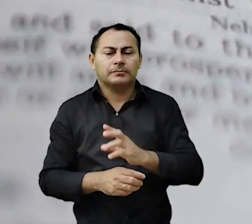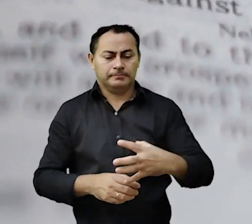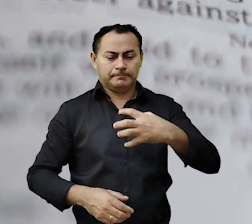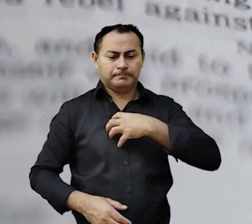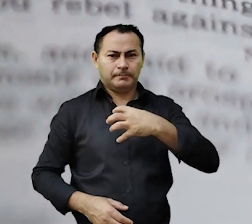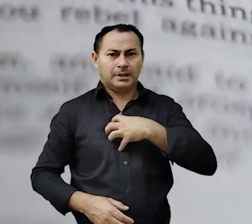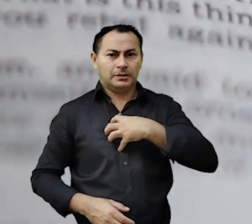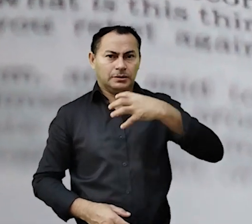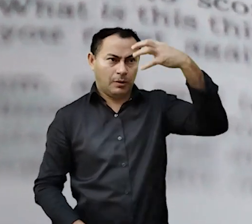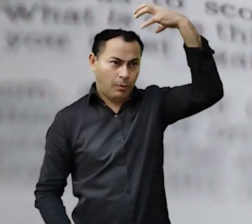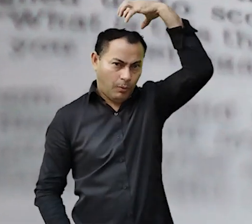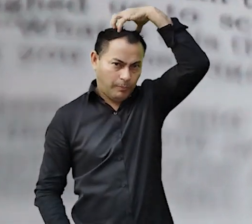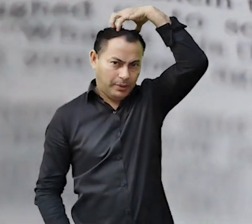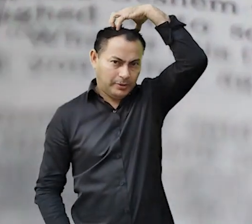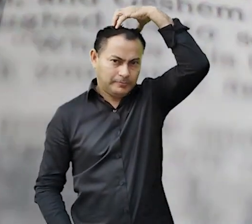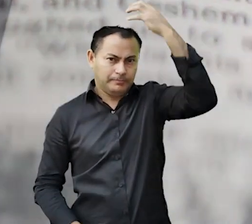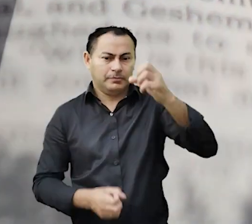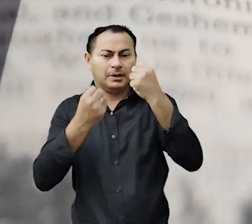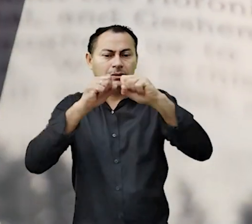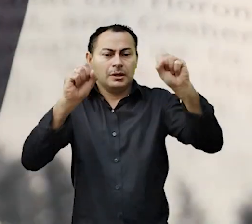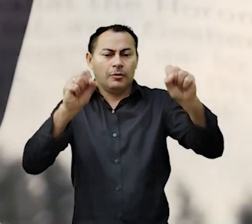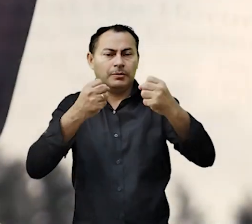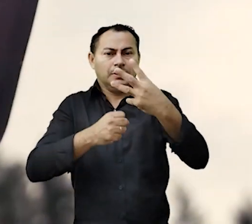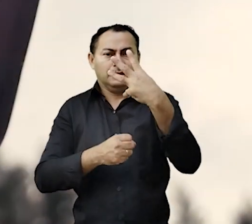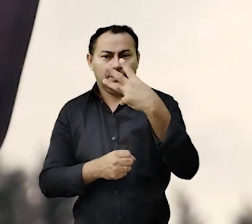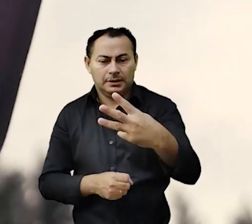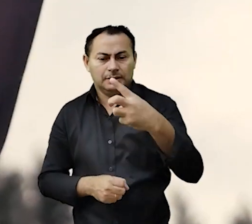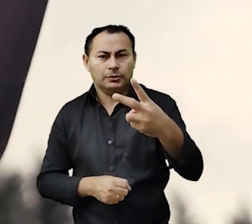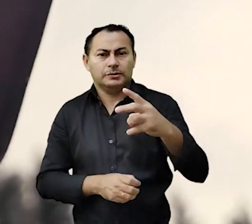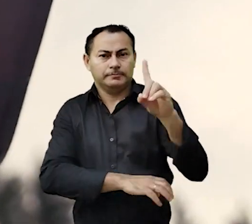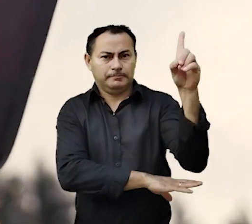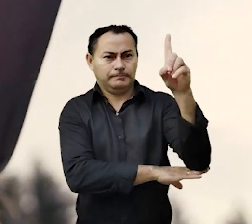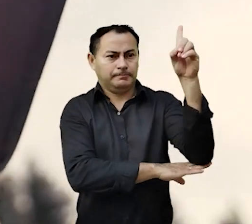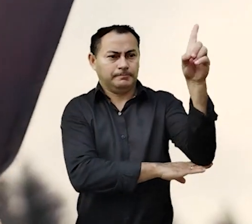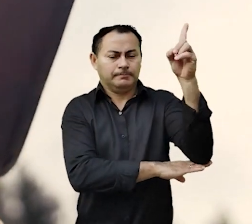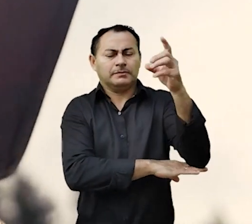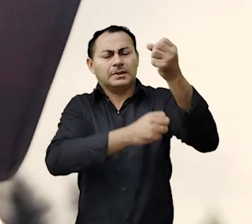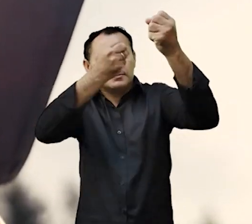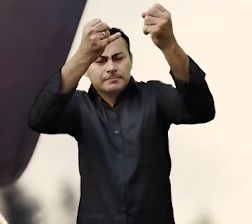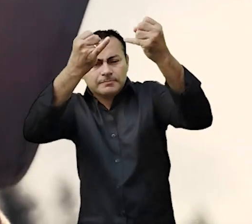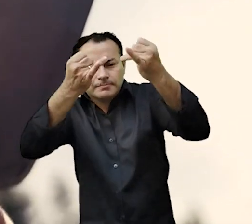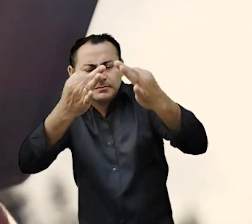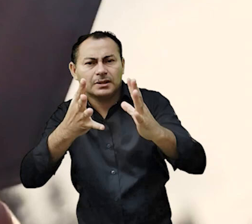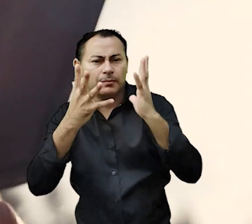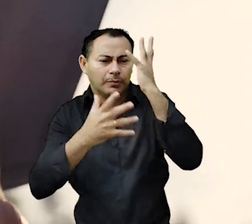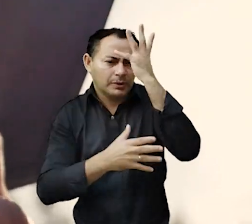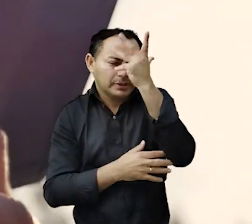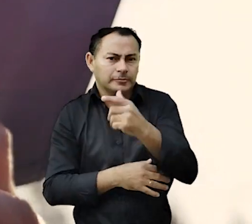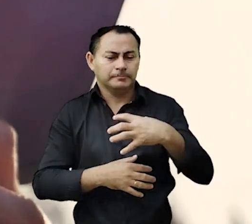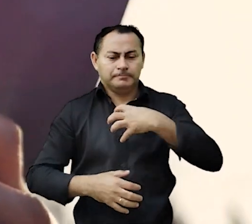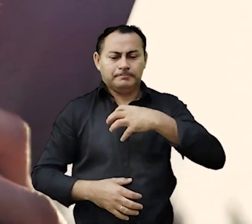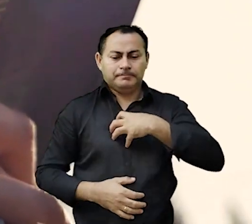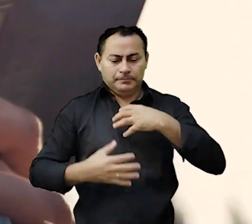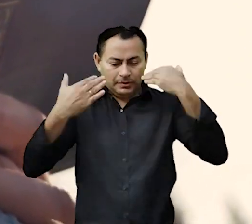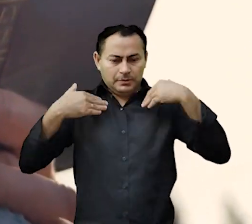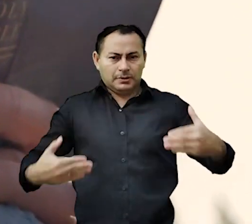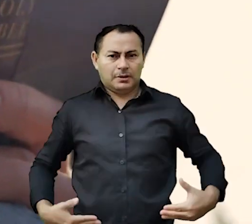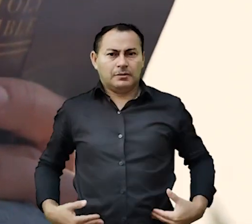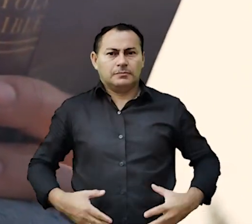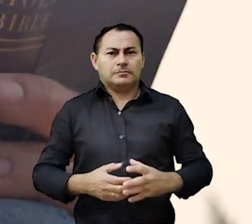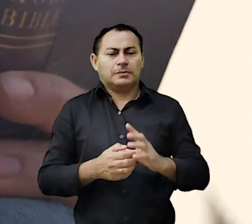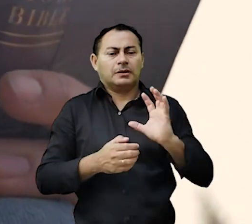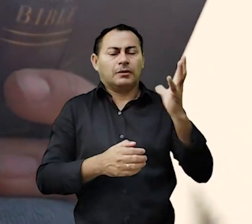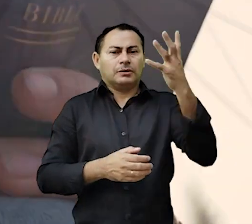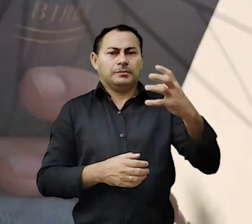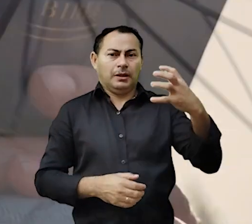O sentimento de culpa. No Salmo 32, Davi nos dá uma descrição bonita e completa dos sintomas físicos causados